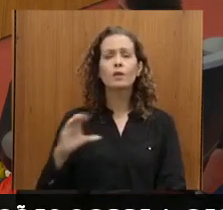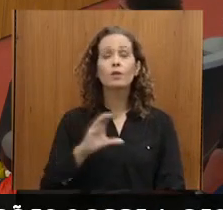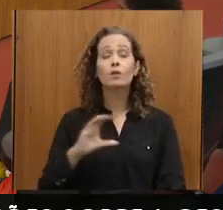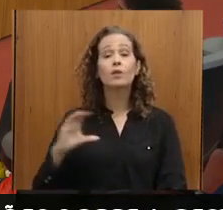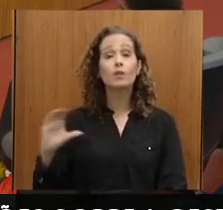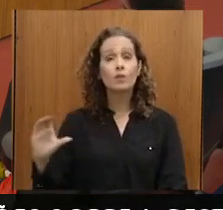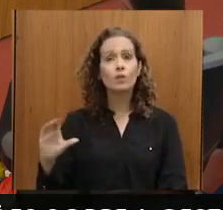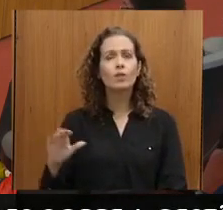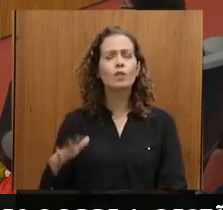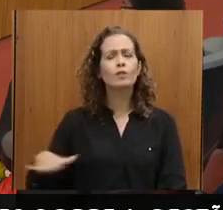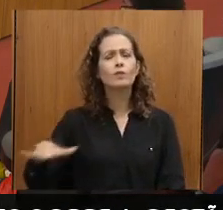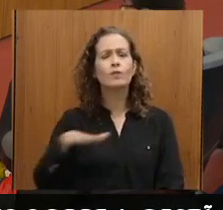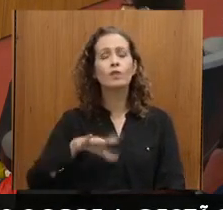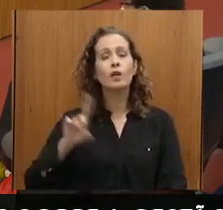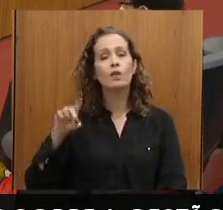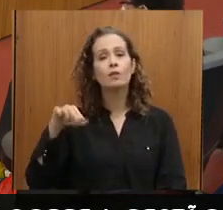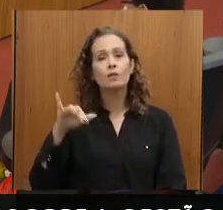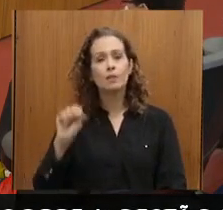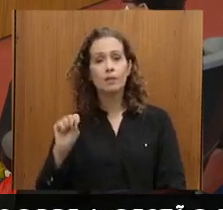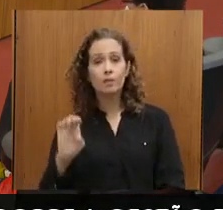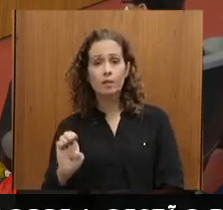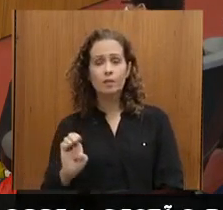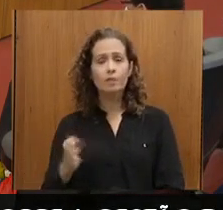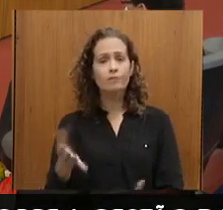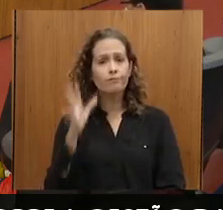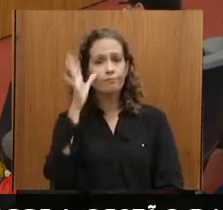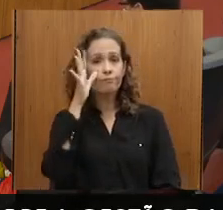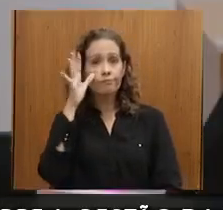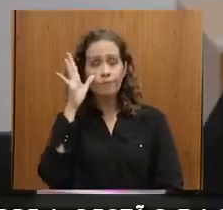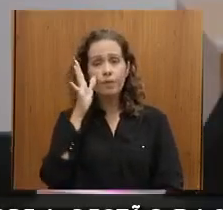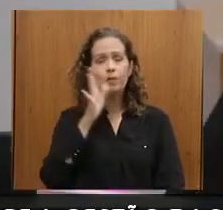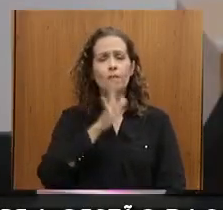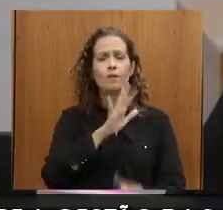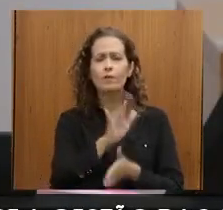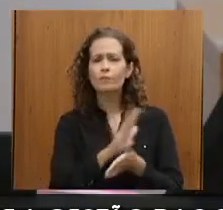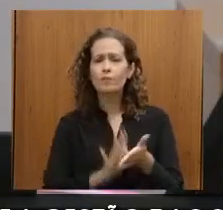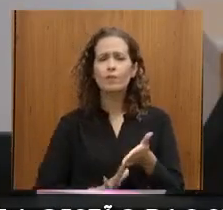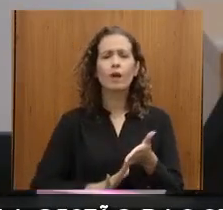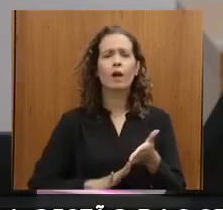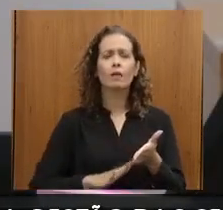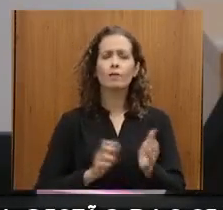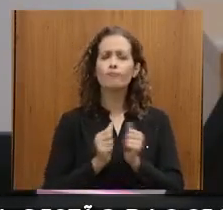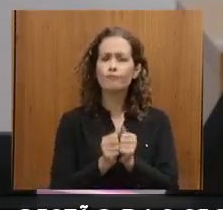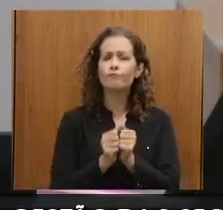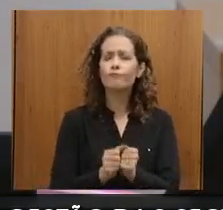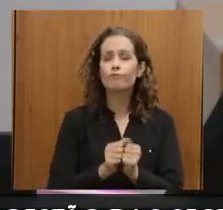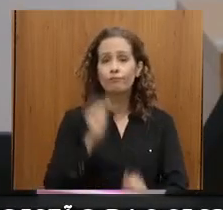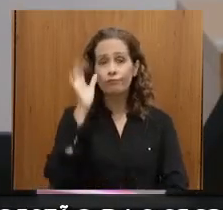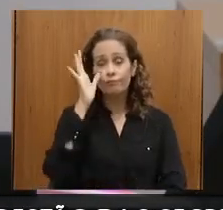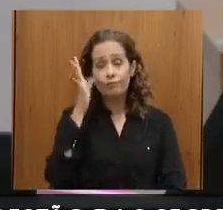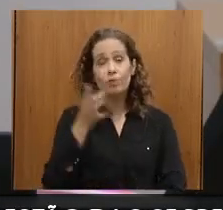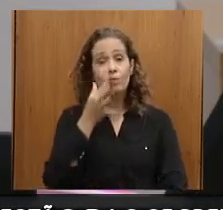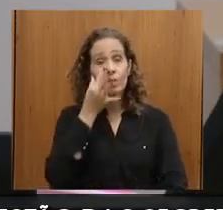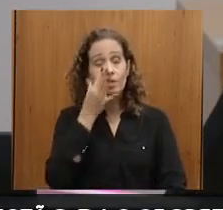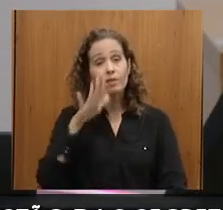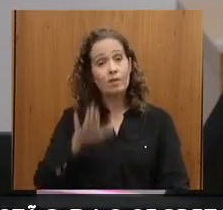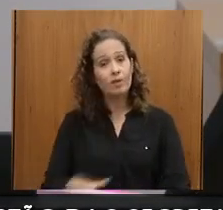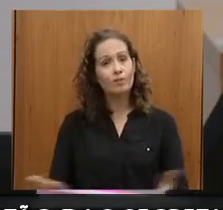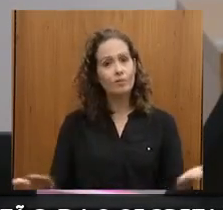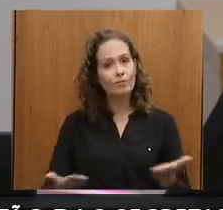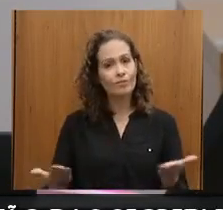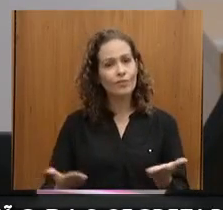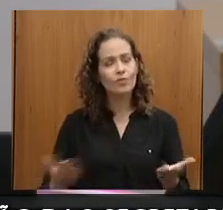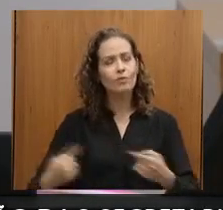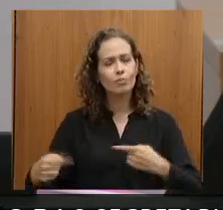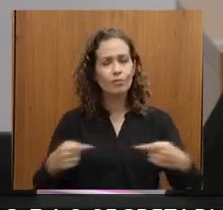Sindhute, Denise de Paula Romano, que acompanhou várias atividades da Assembleia Fiscaliza e presentes durante toda a tarde de hoje durante